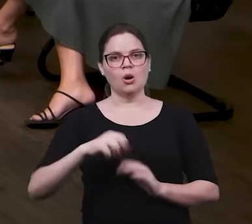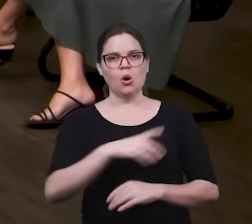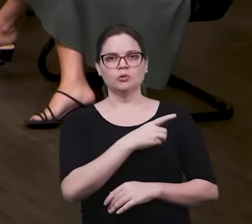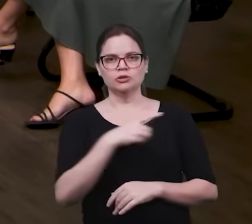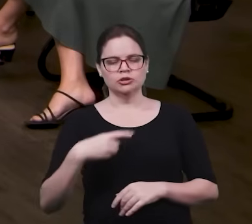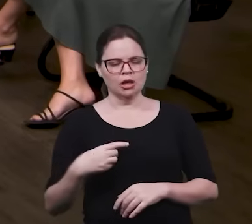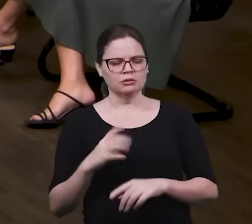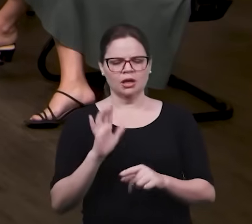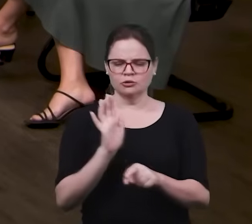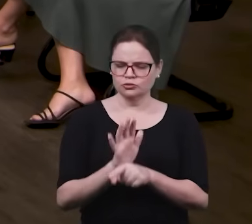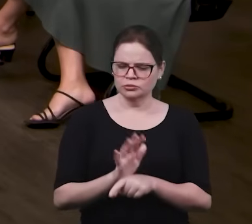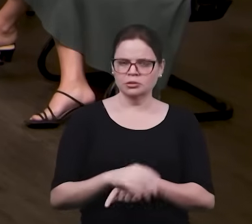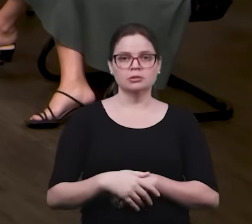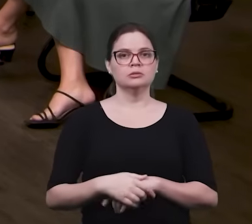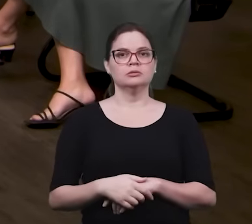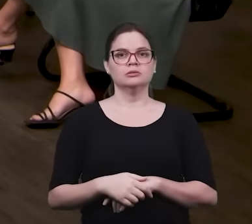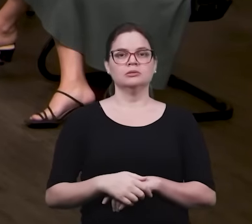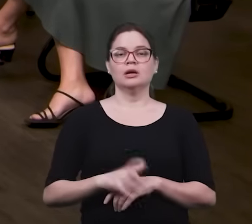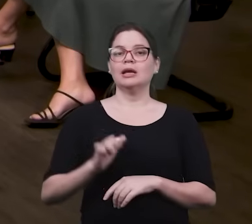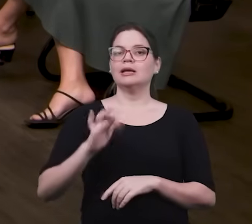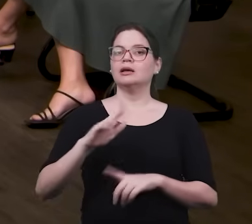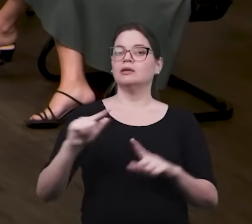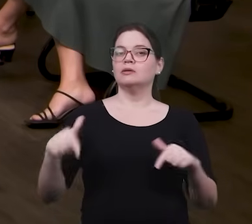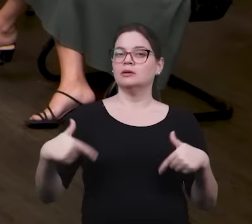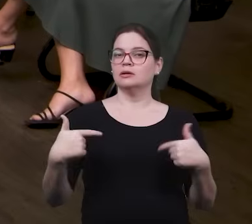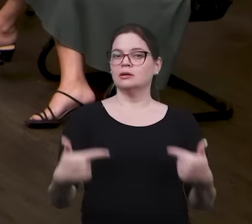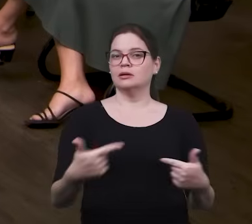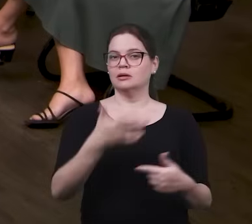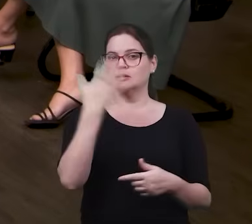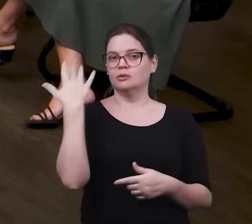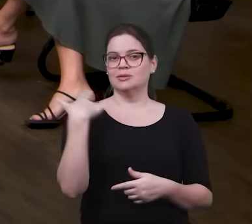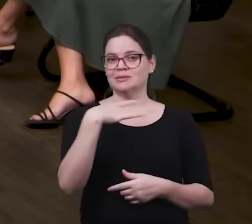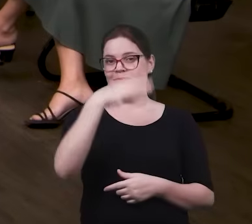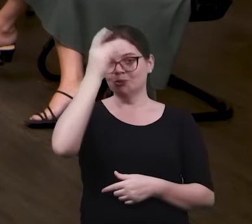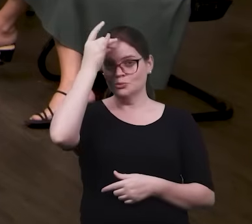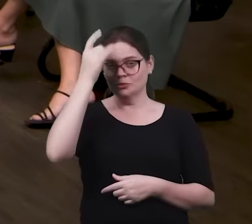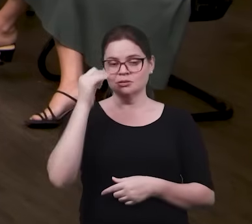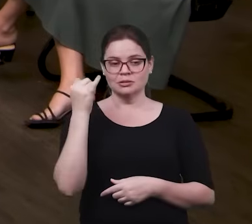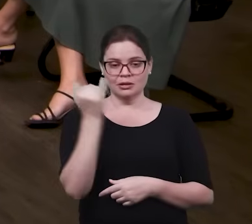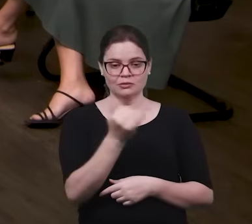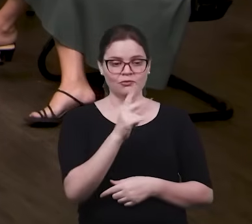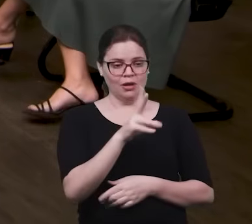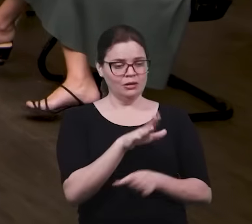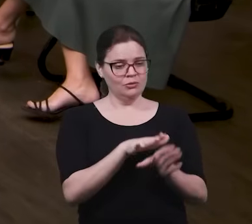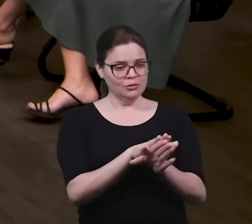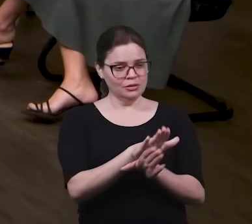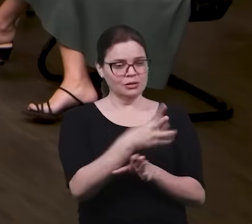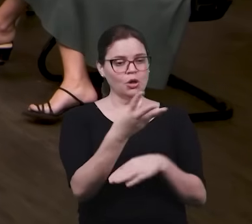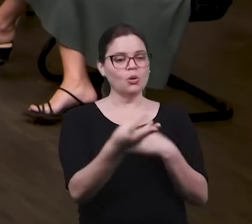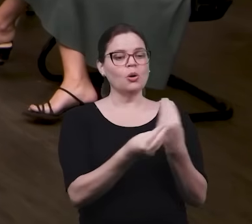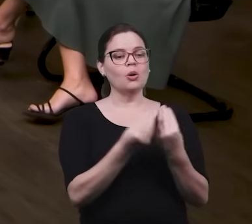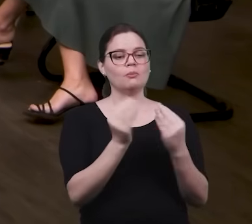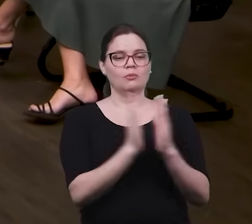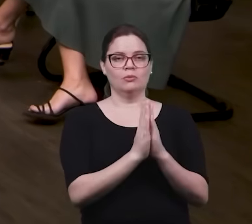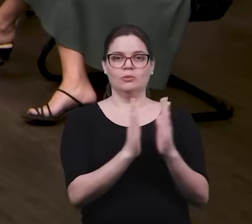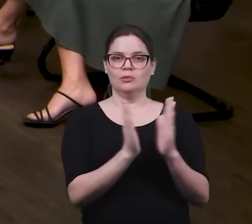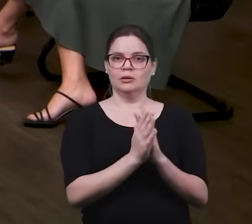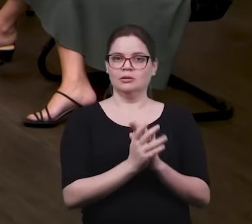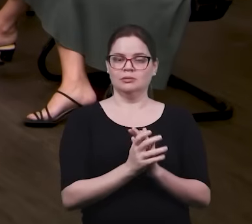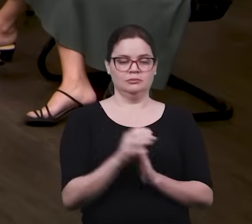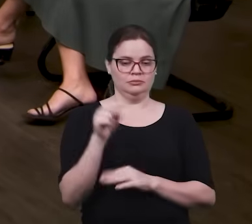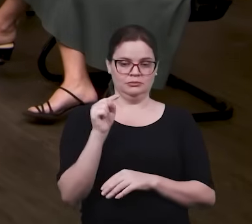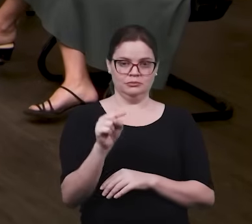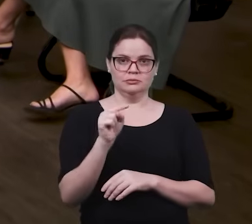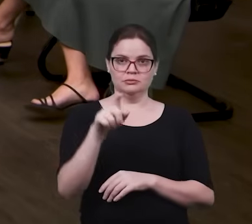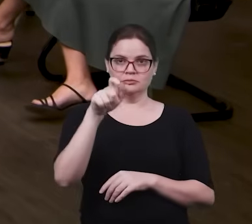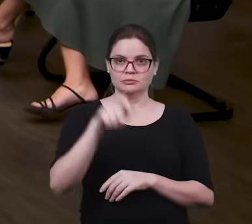pastor, o Espírito Santo vai orientar a oração. O irmão está